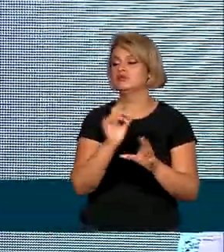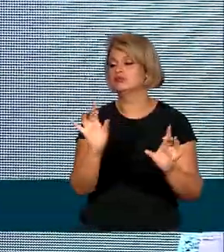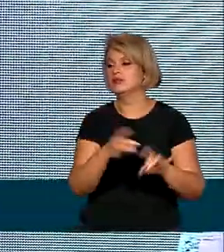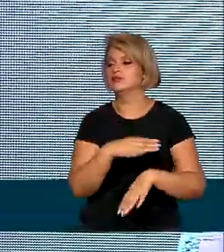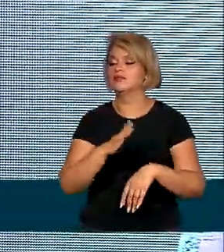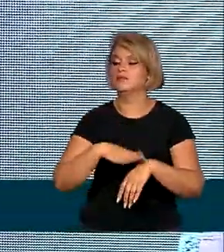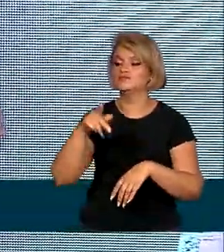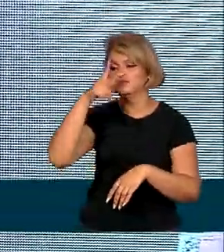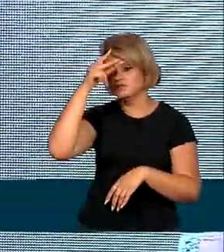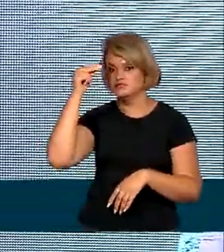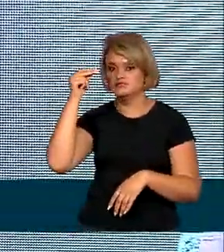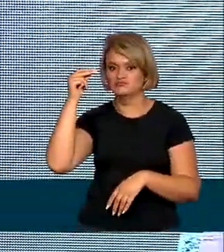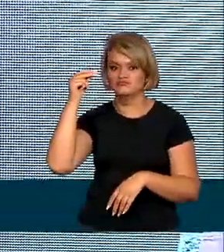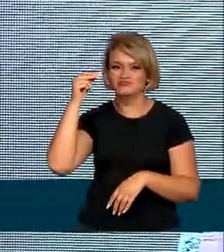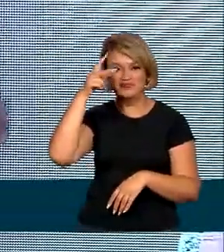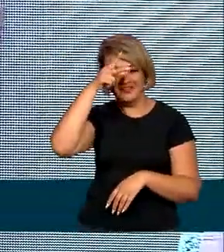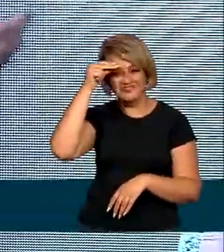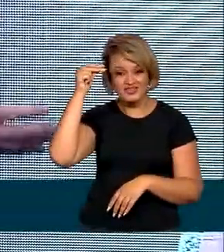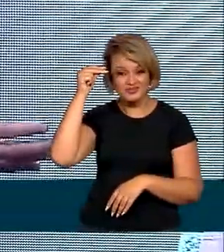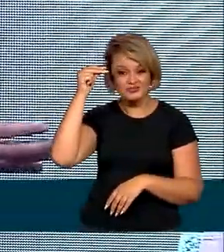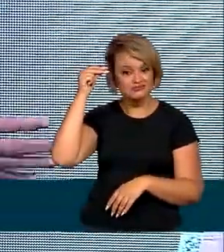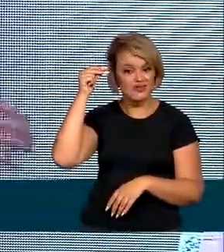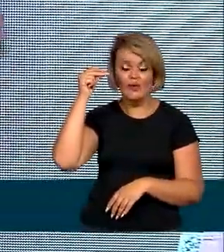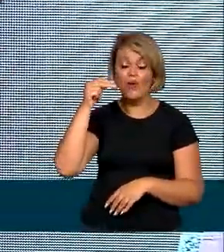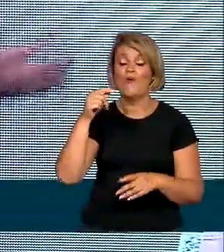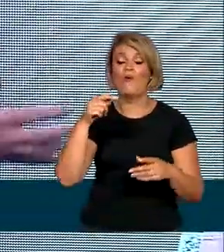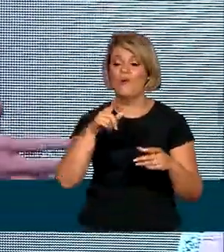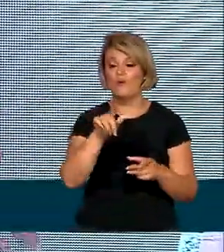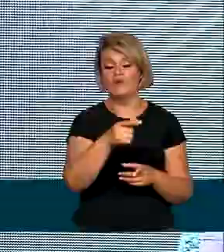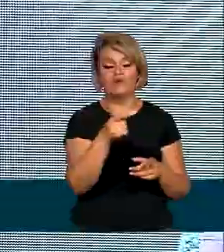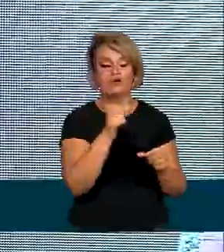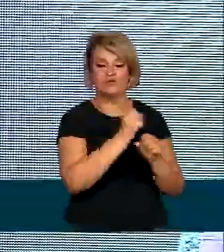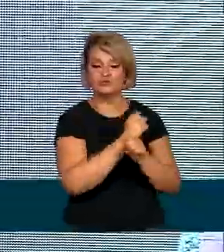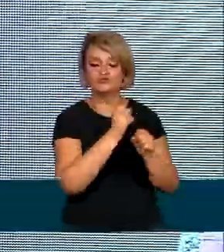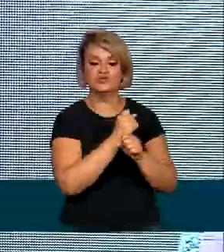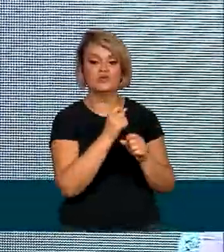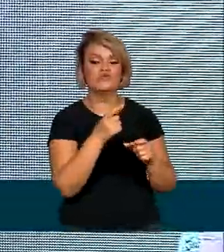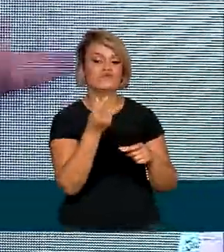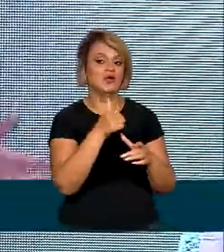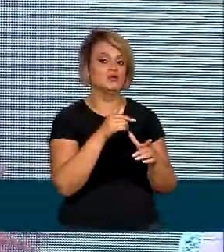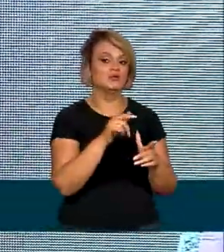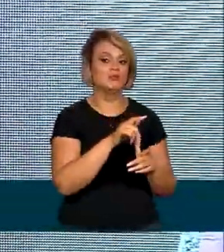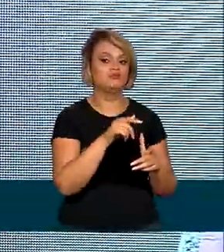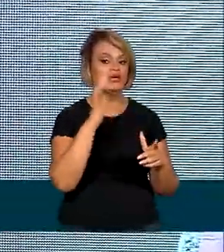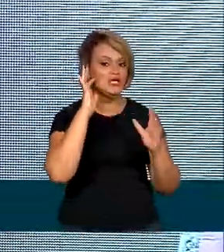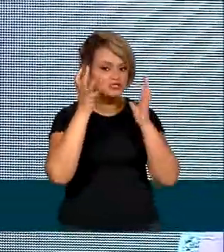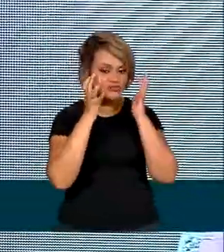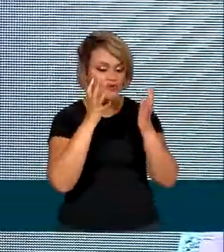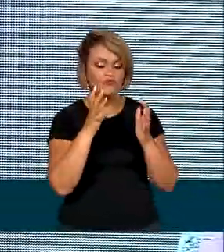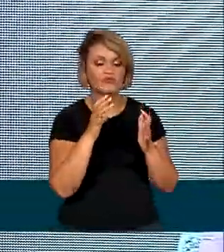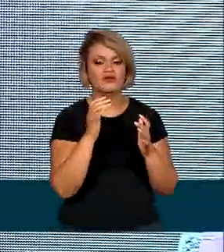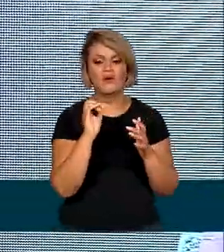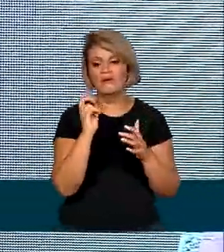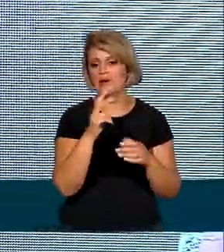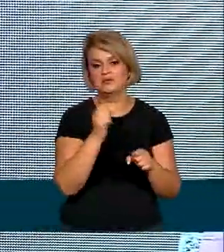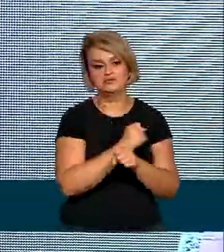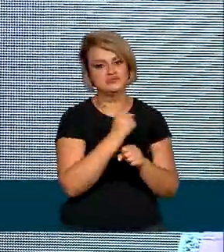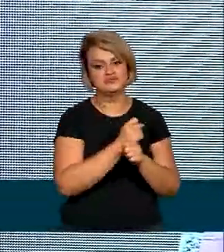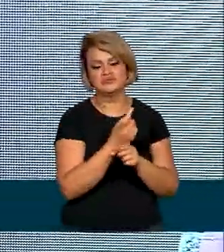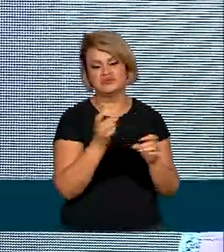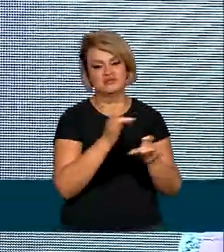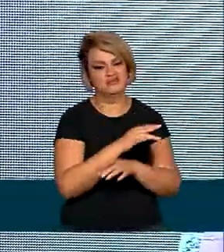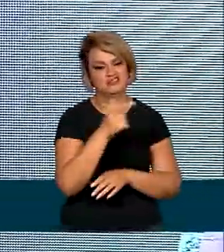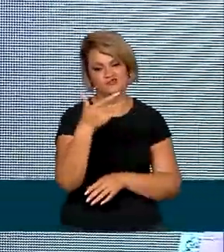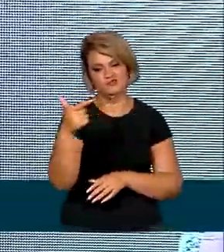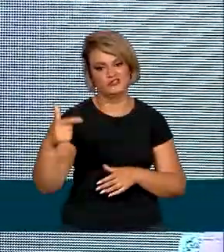Ou a gente atualiza o valor com essa creche essa escola não será concluída esse hospital não será concluído portanto